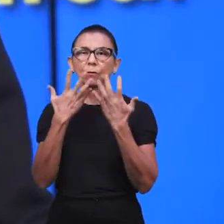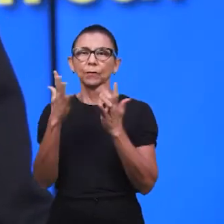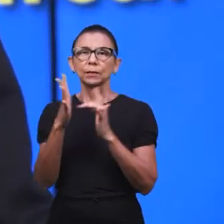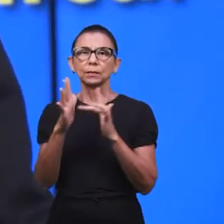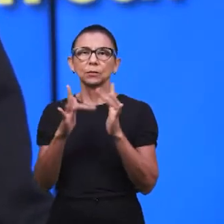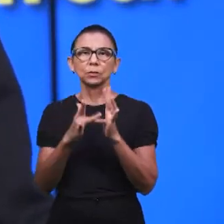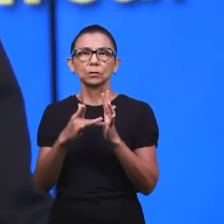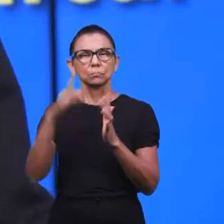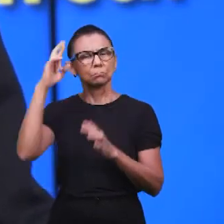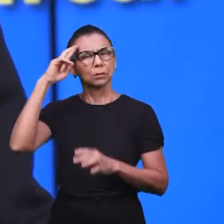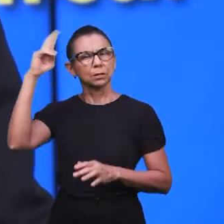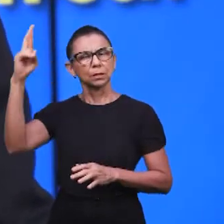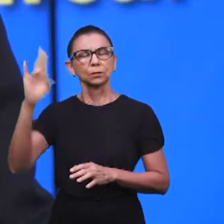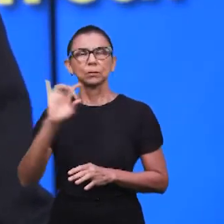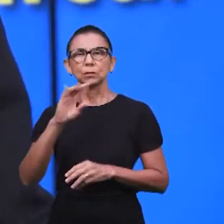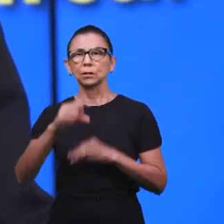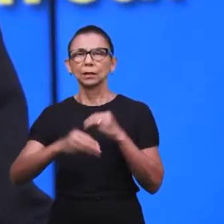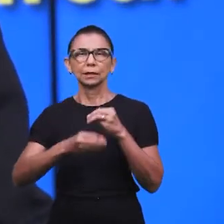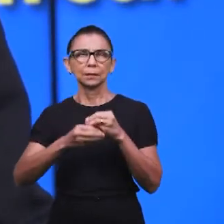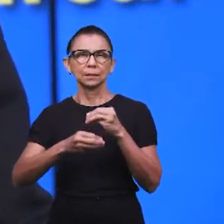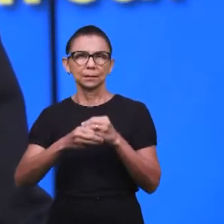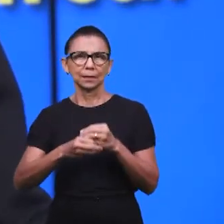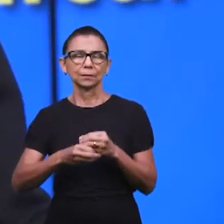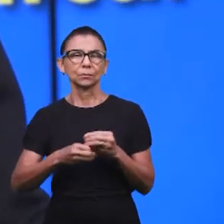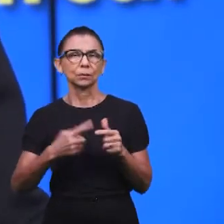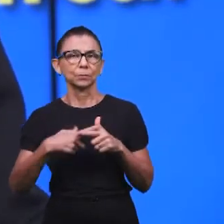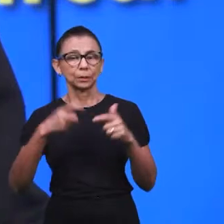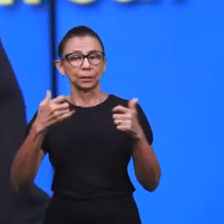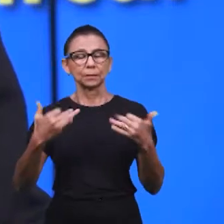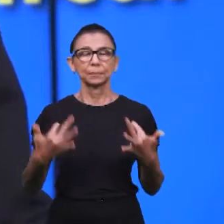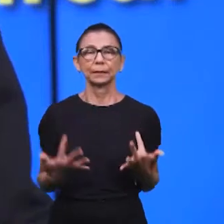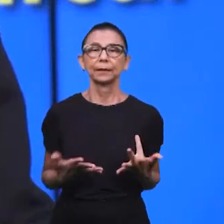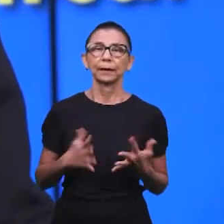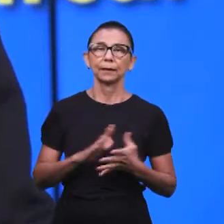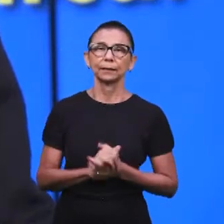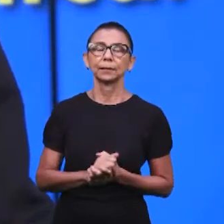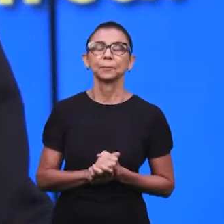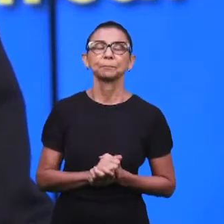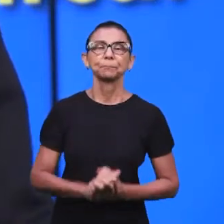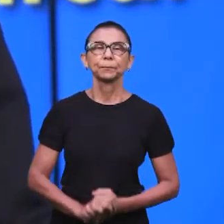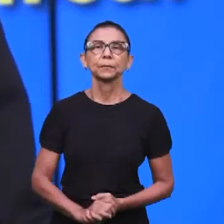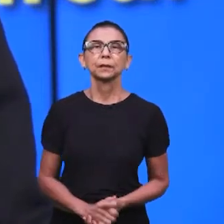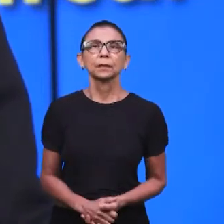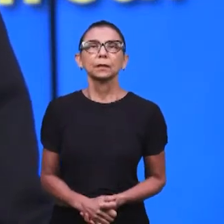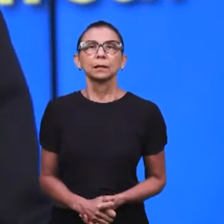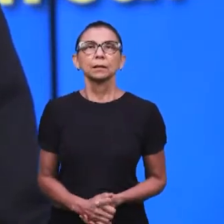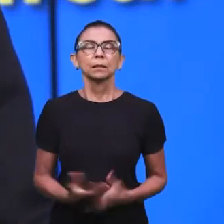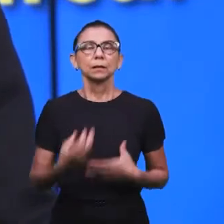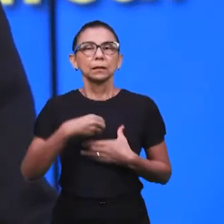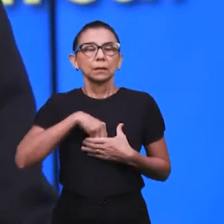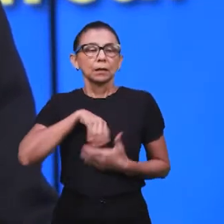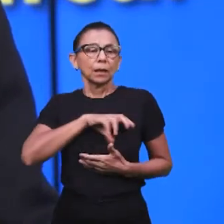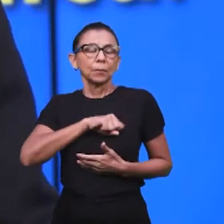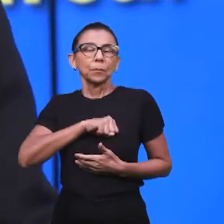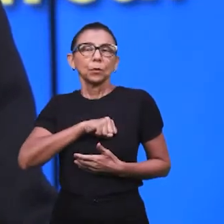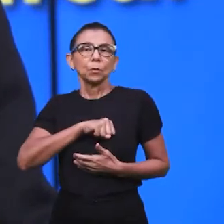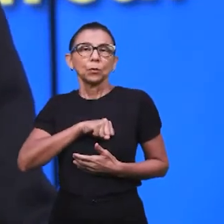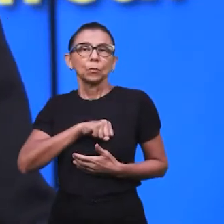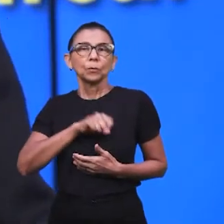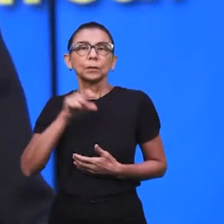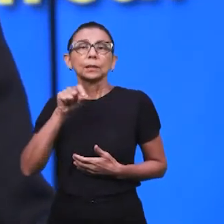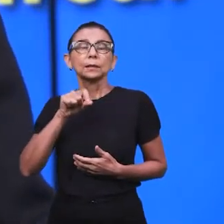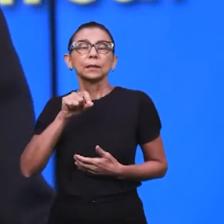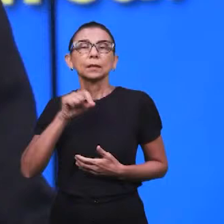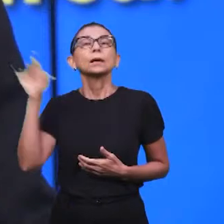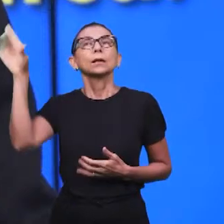que Jesus Cristo é o Senhor, para a glória de Deus Pai. Apenas um complemento aqui para explicar por que a realeza. Agora, o interior é revestido de amor. O que é